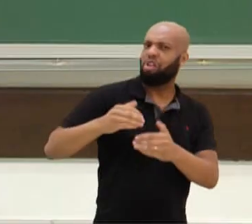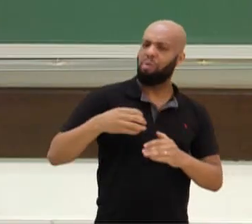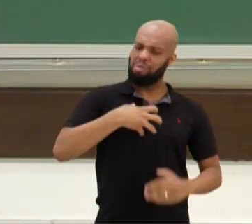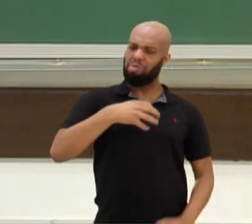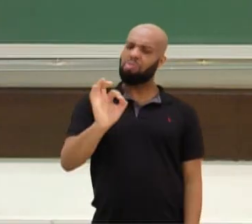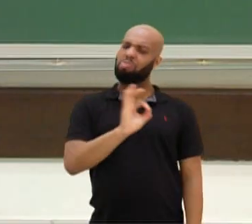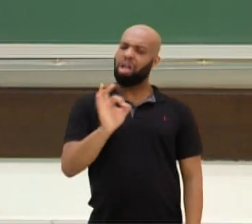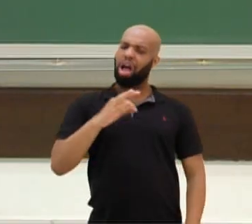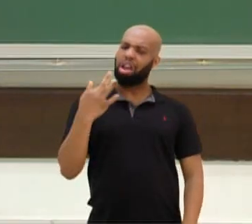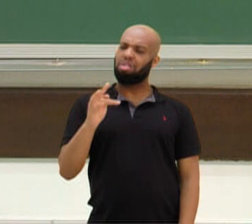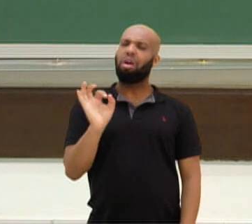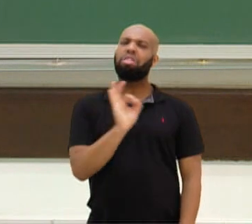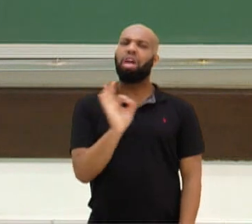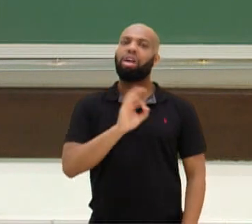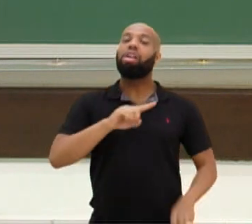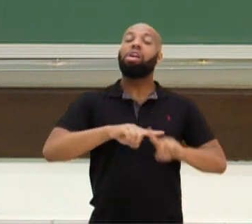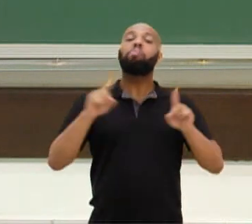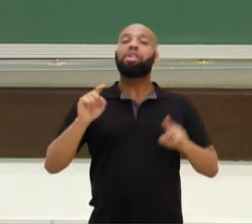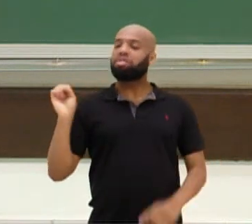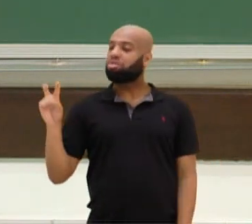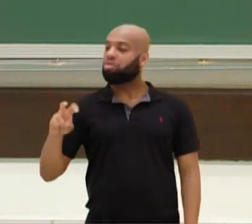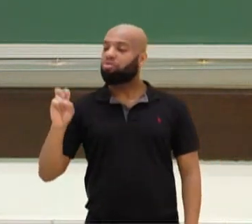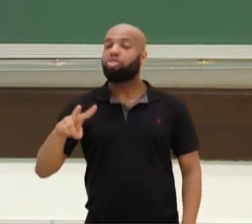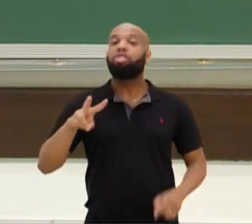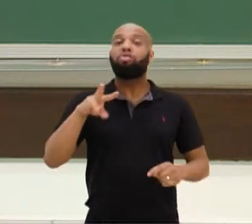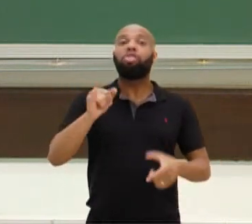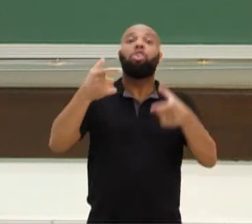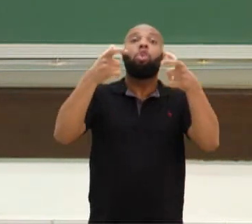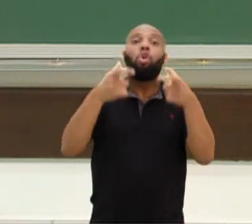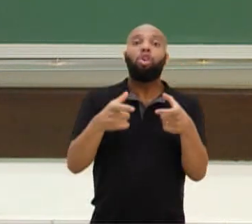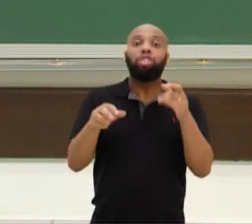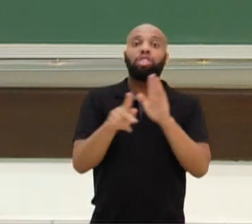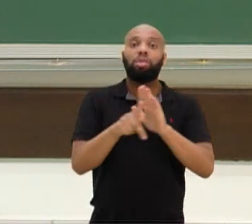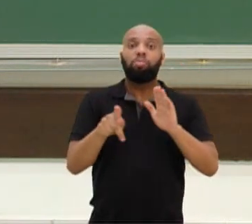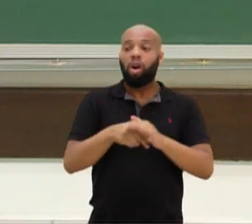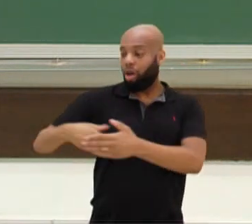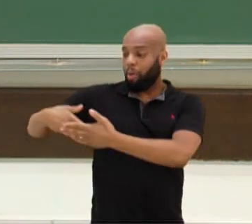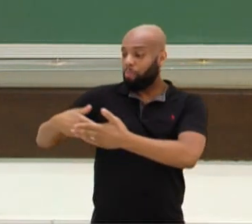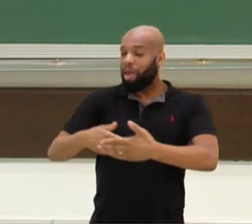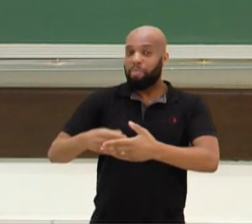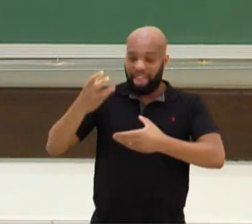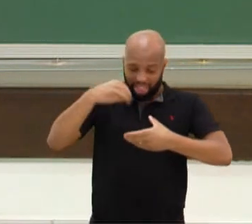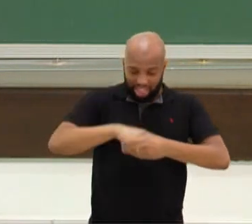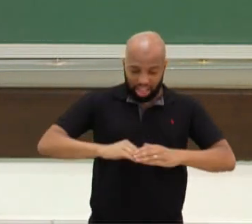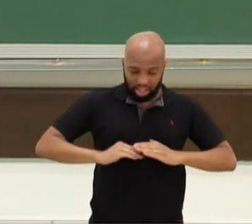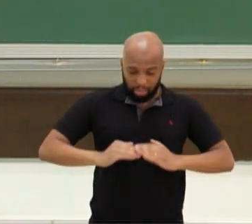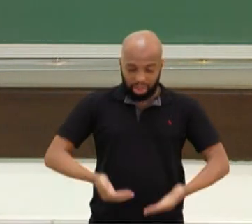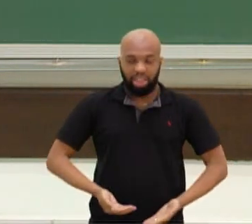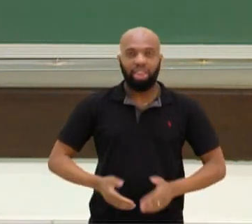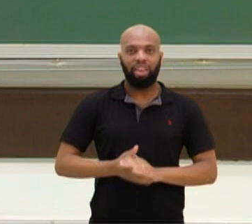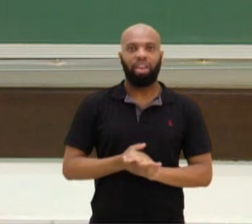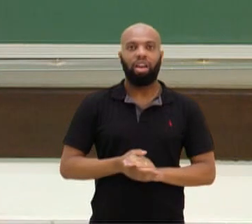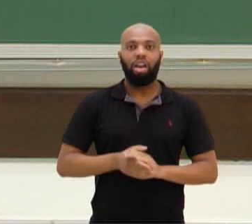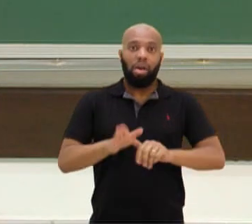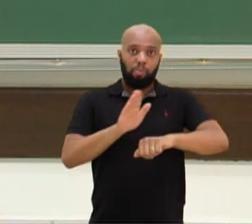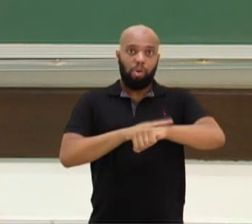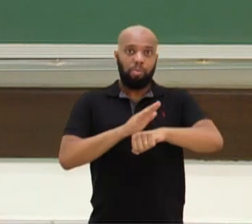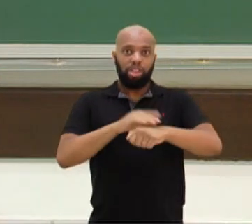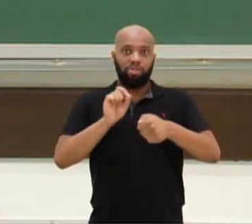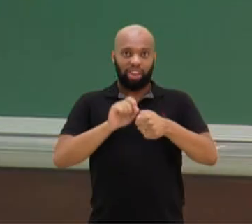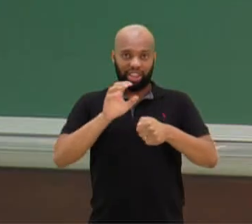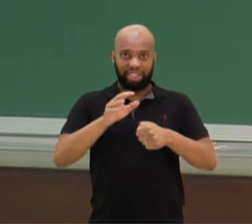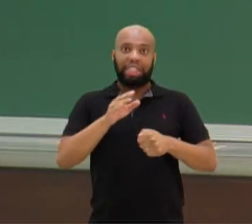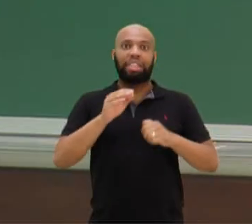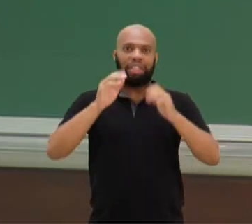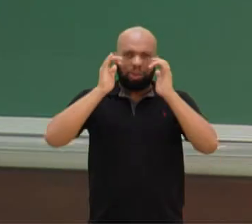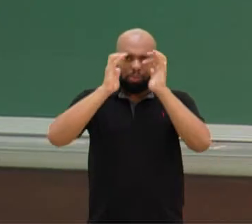vai atacar as células nervosas ali do embrião que está se desenvolvendo. Quando ele faz isso, a hora que o cérebro está começando